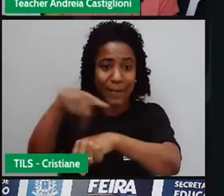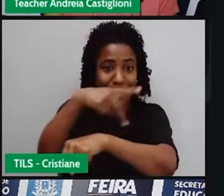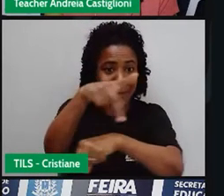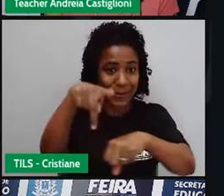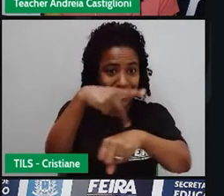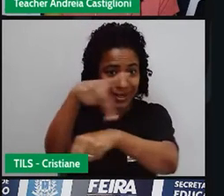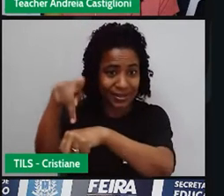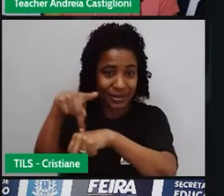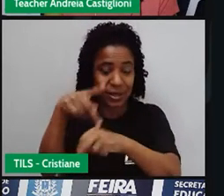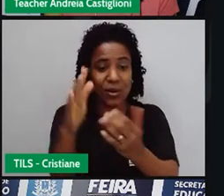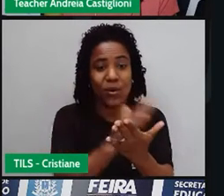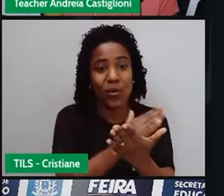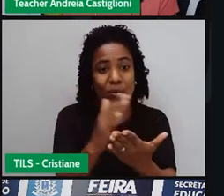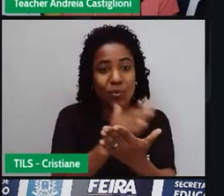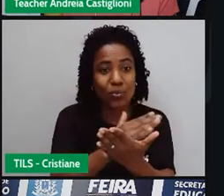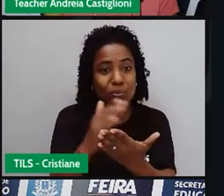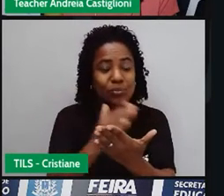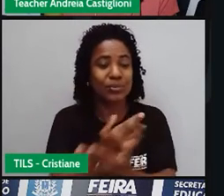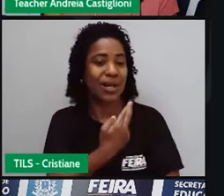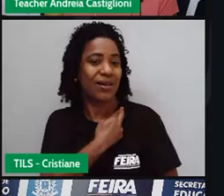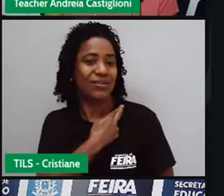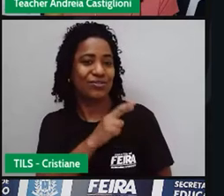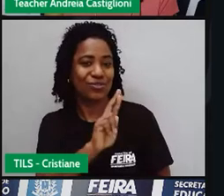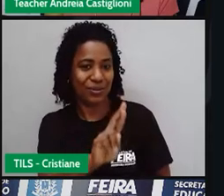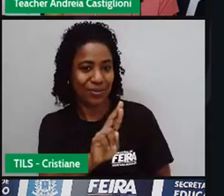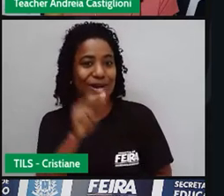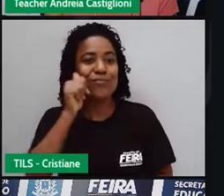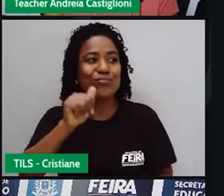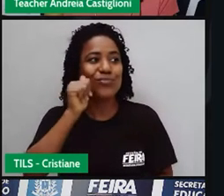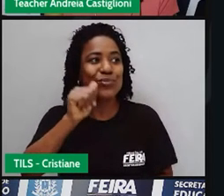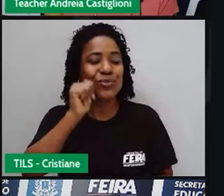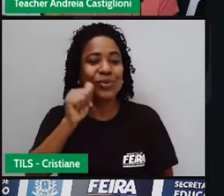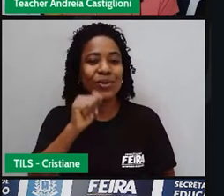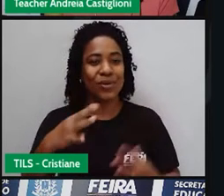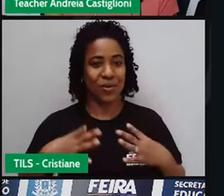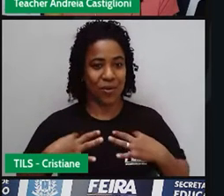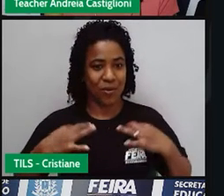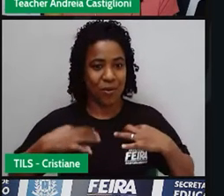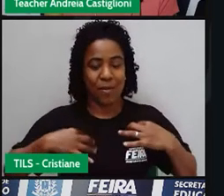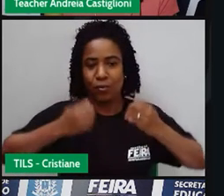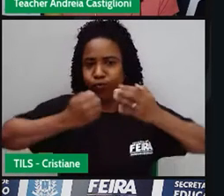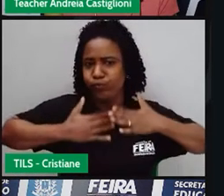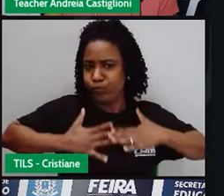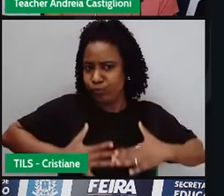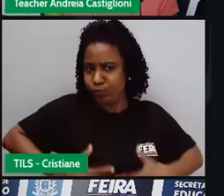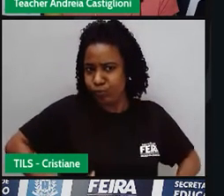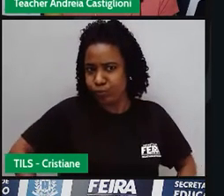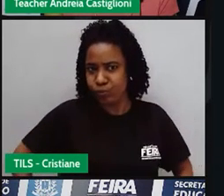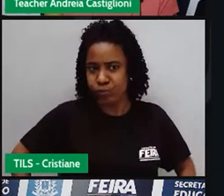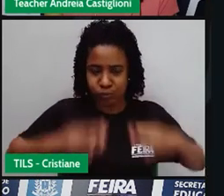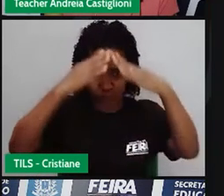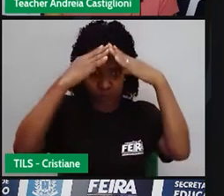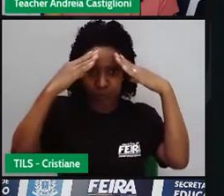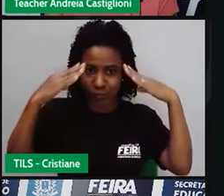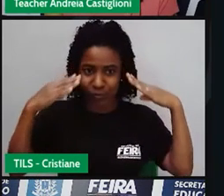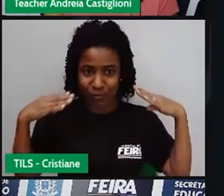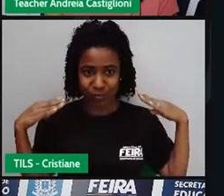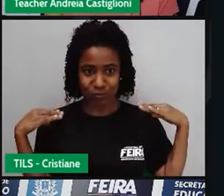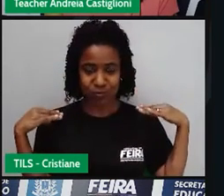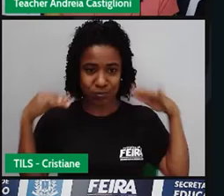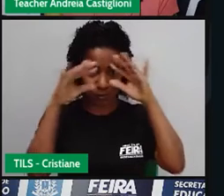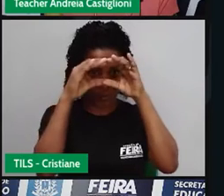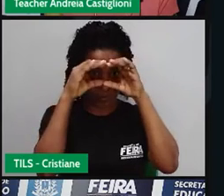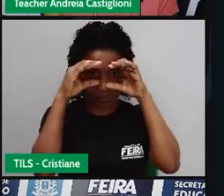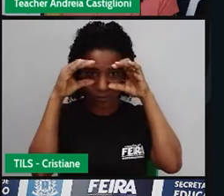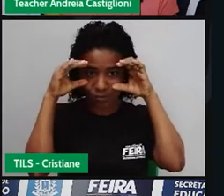países e tem que terminar as peças religiosas que as mulheres têm que vestir vestido longos Às vezes tem que cobrir os o